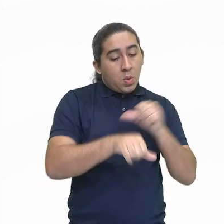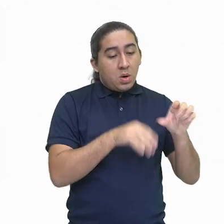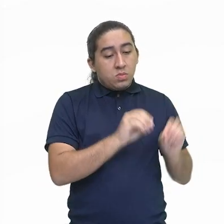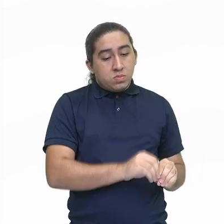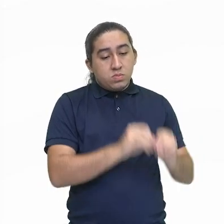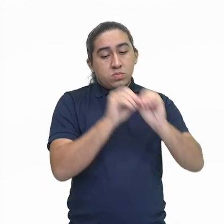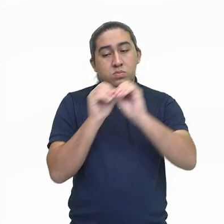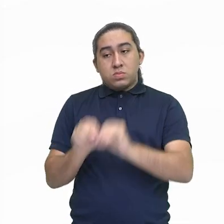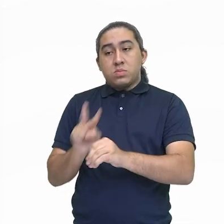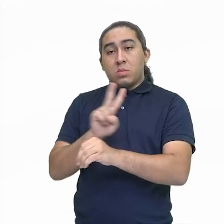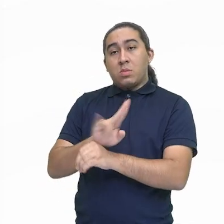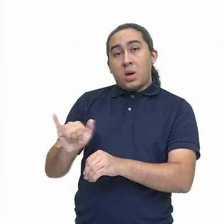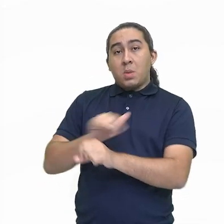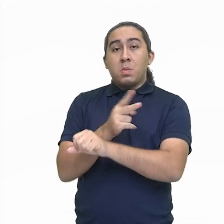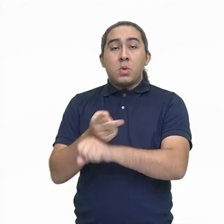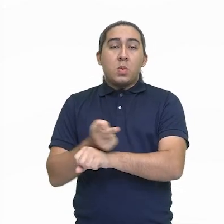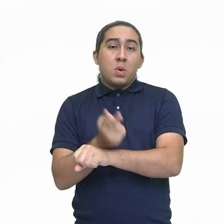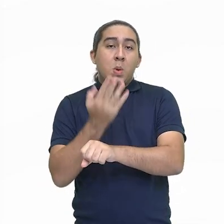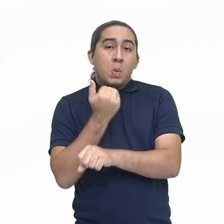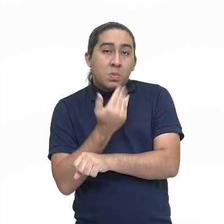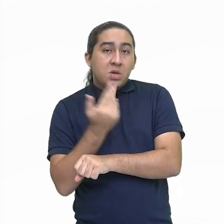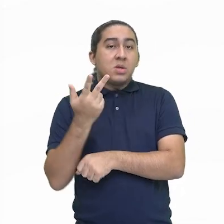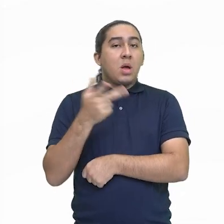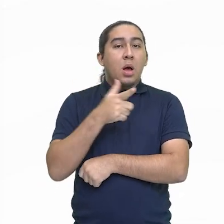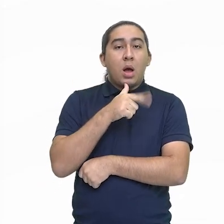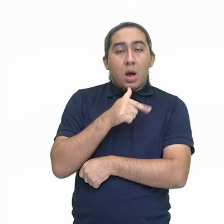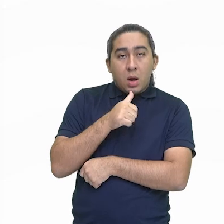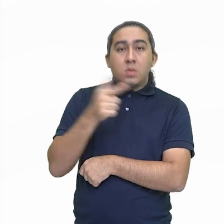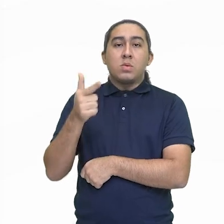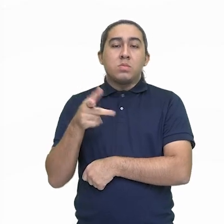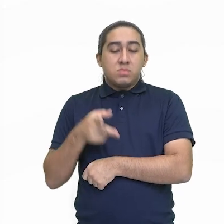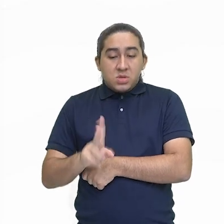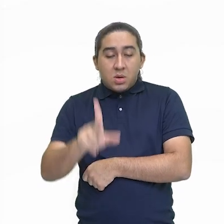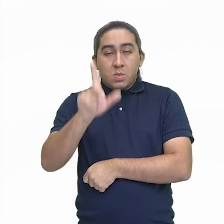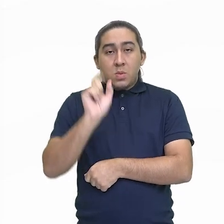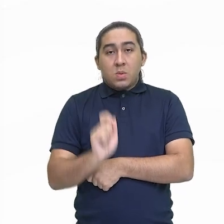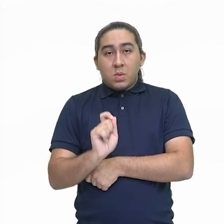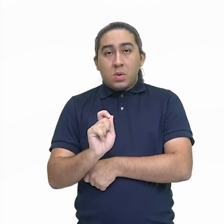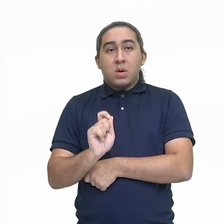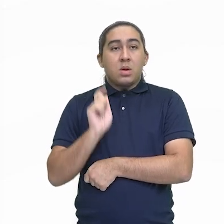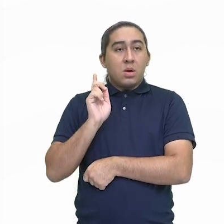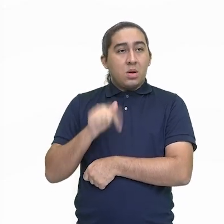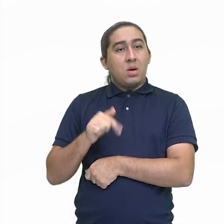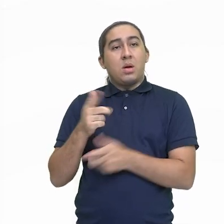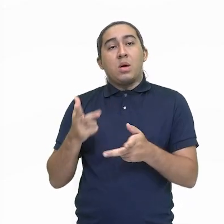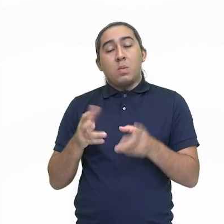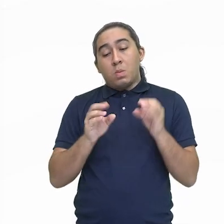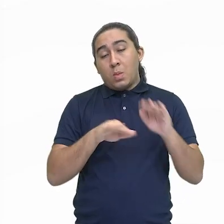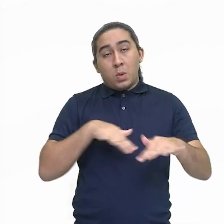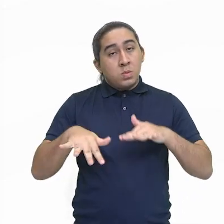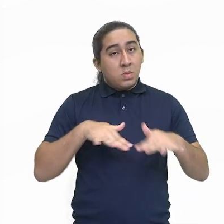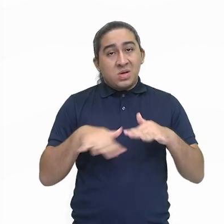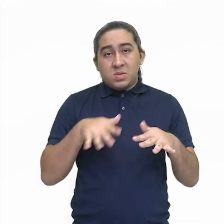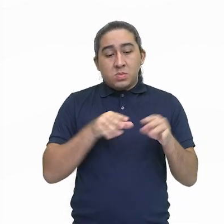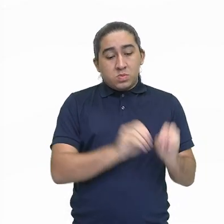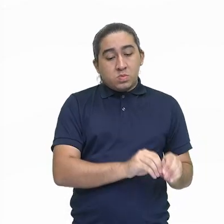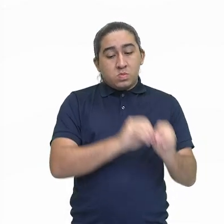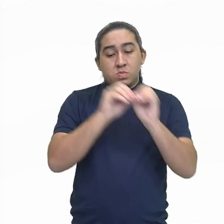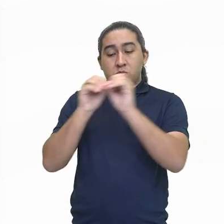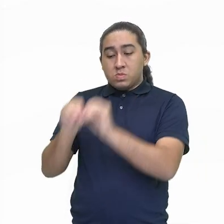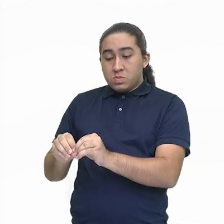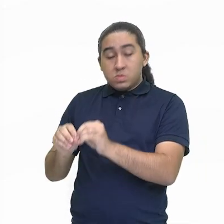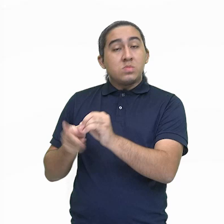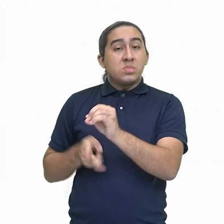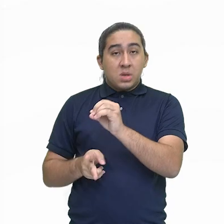busca de alimentos, de água. Então constantemente elas estavam ali se locomovendo, migrando de um lugar